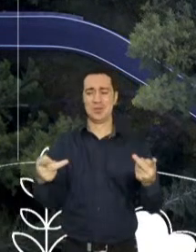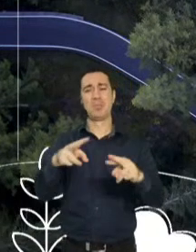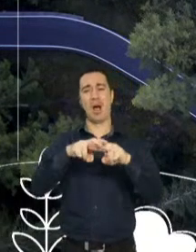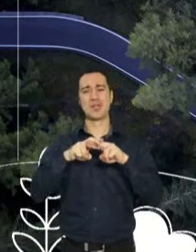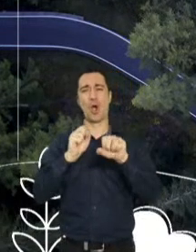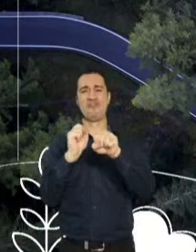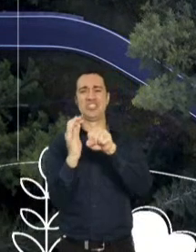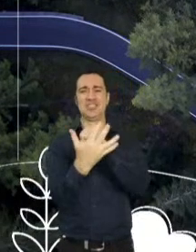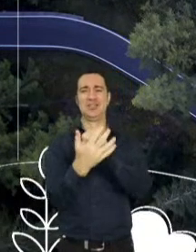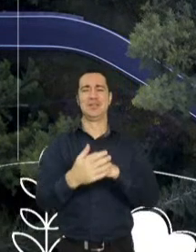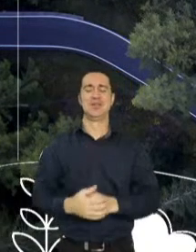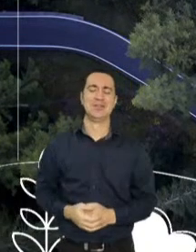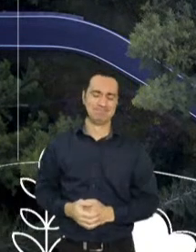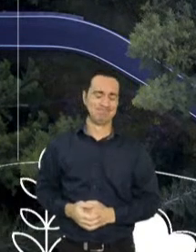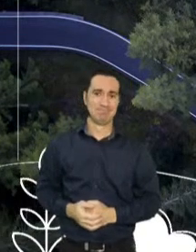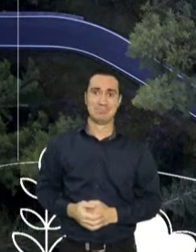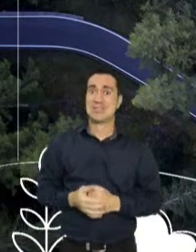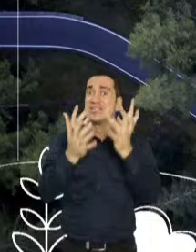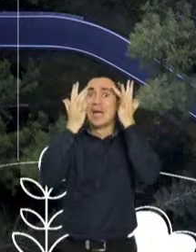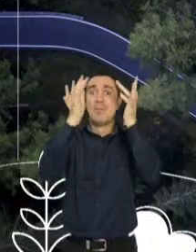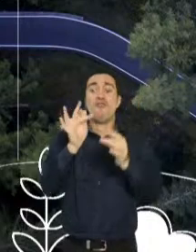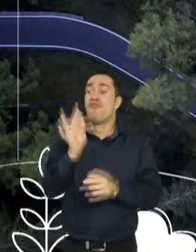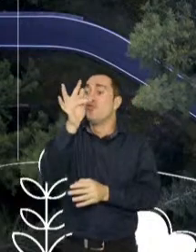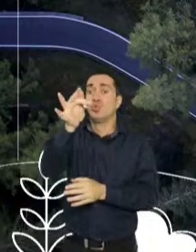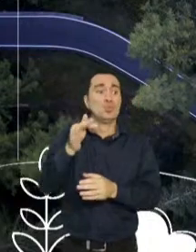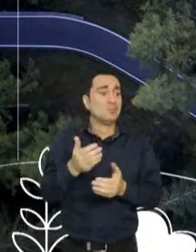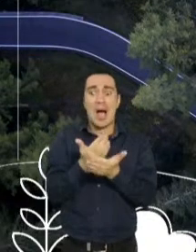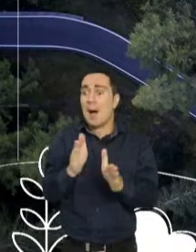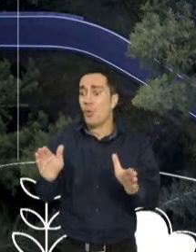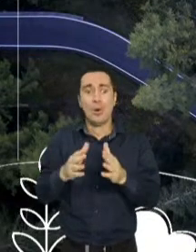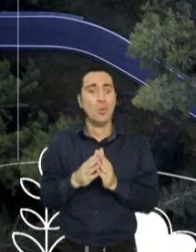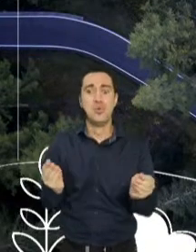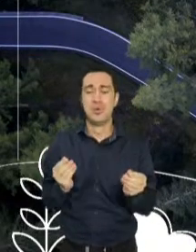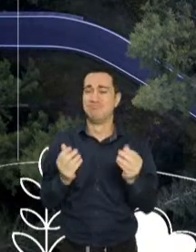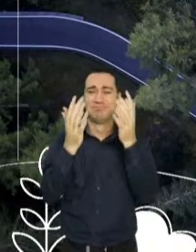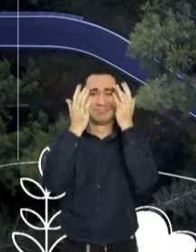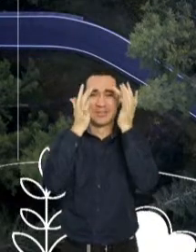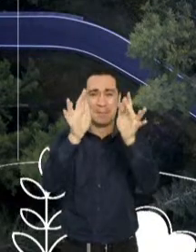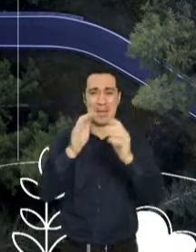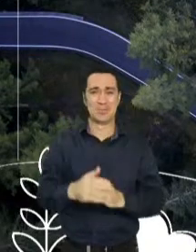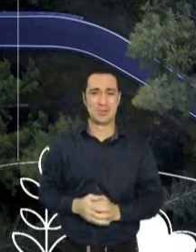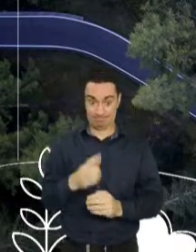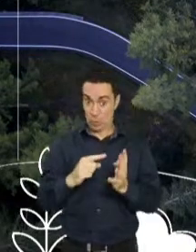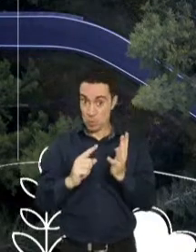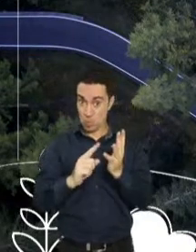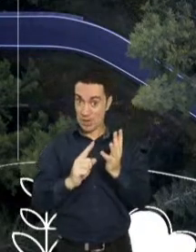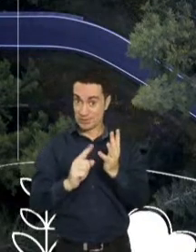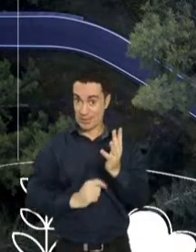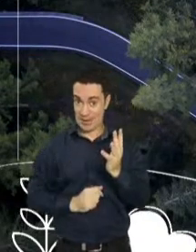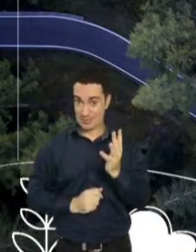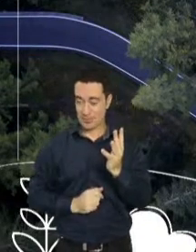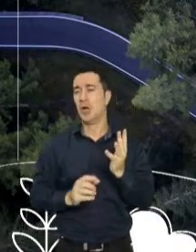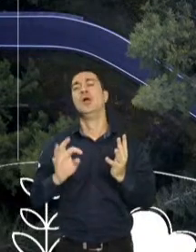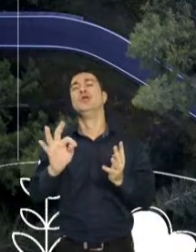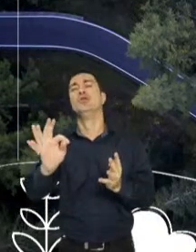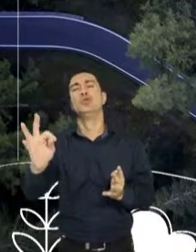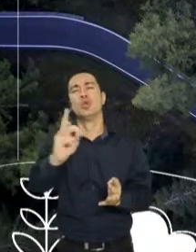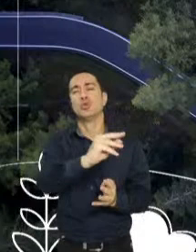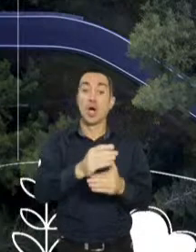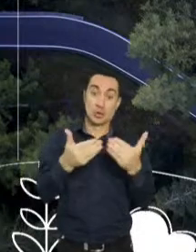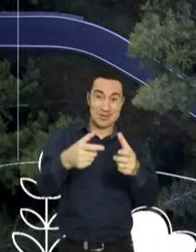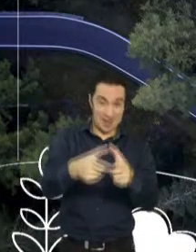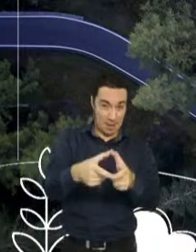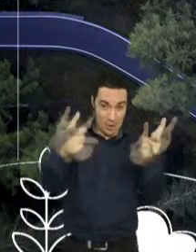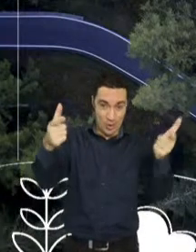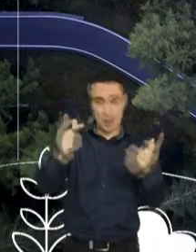pela Covid. E não sabemos onde vamos parar ainda. Quarto cenário. Todos nós, ou a maioria